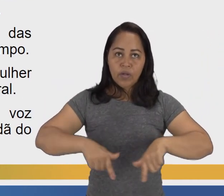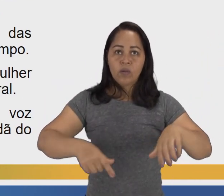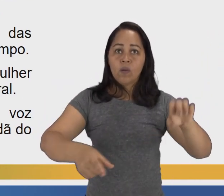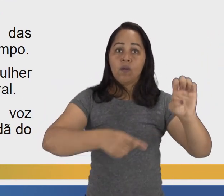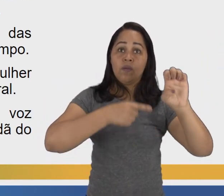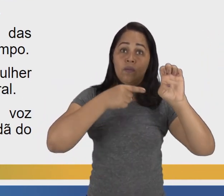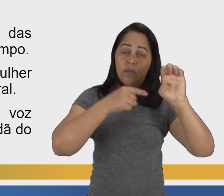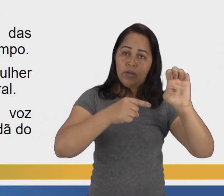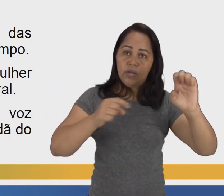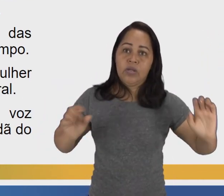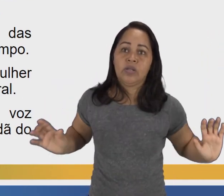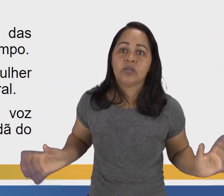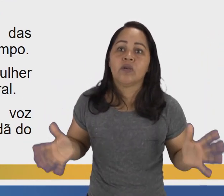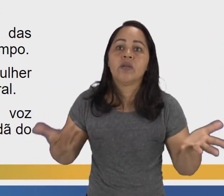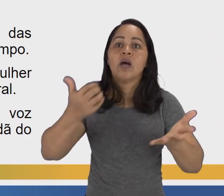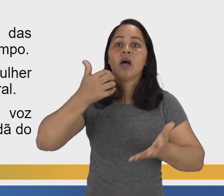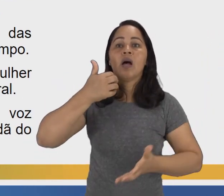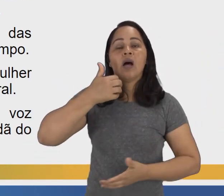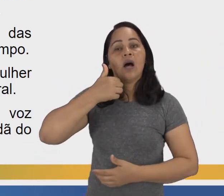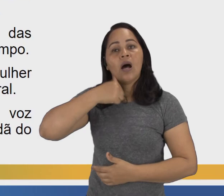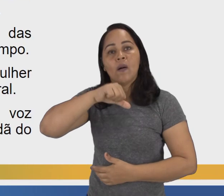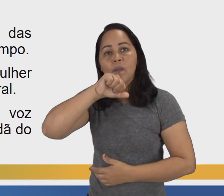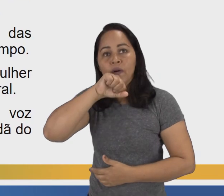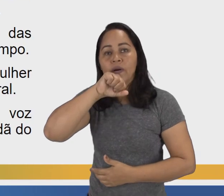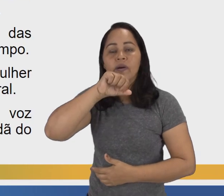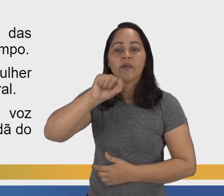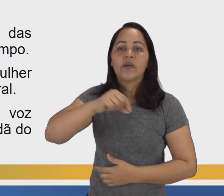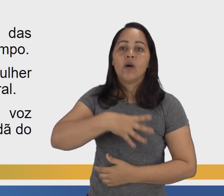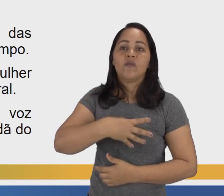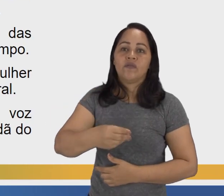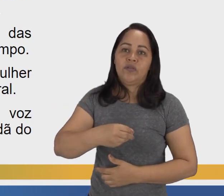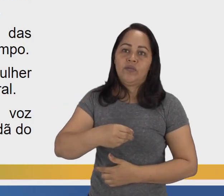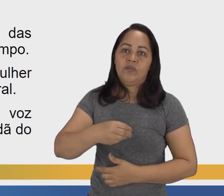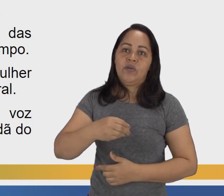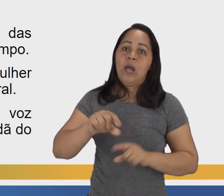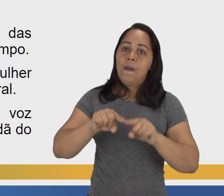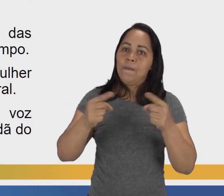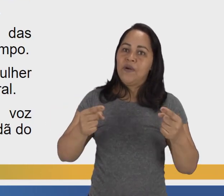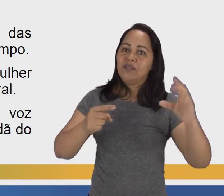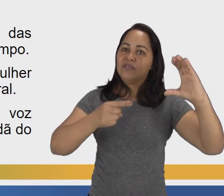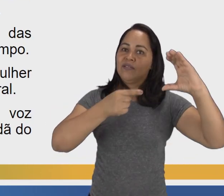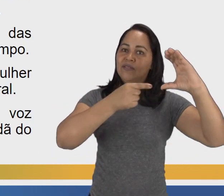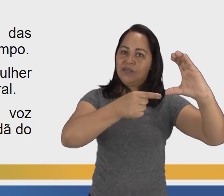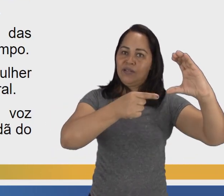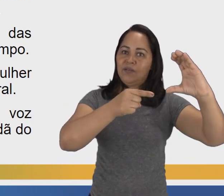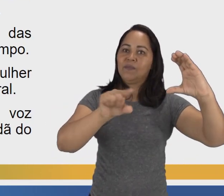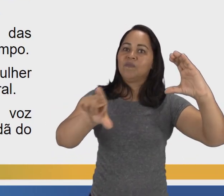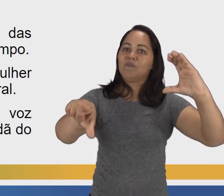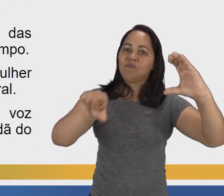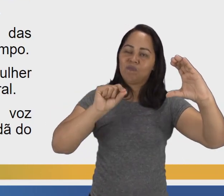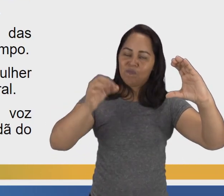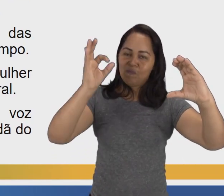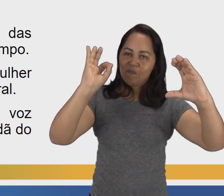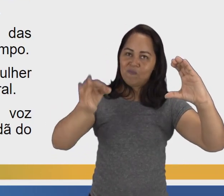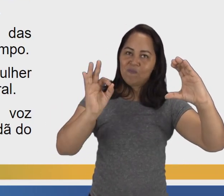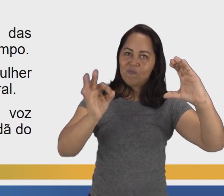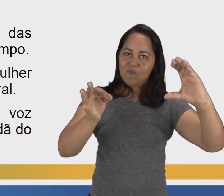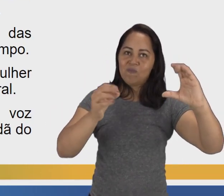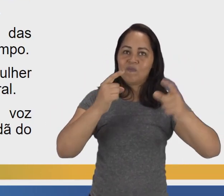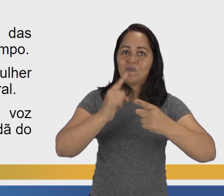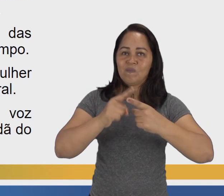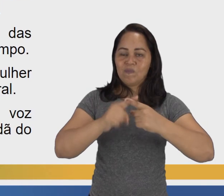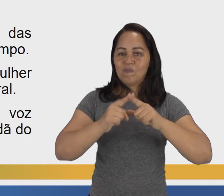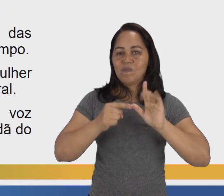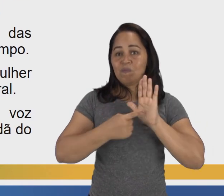materna na formação cidadã do filho. Para nós aqui, a melhor questão seria a letra C, retratar a precariedade